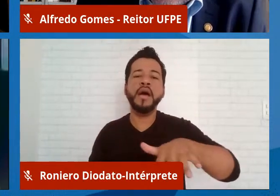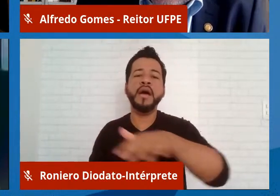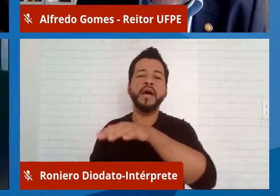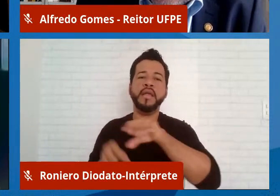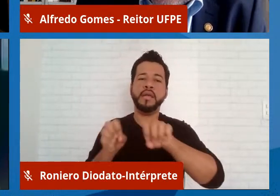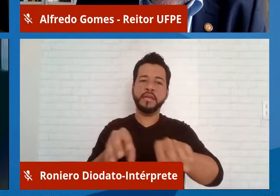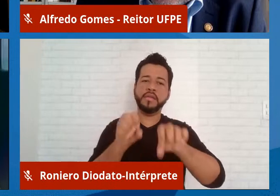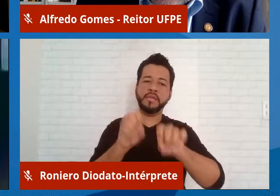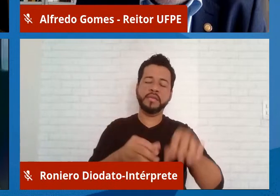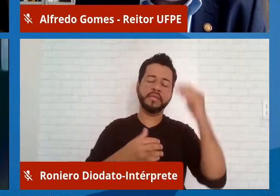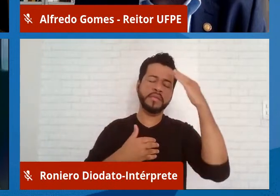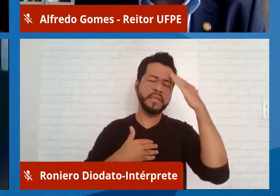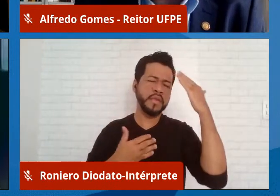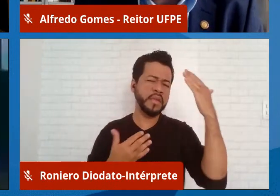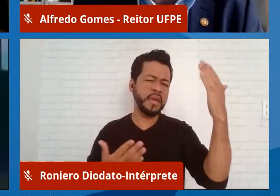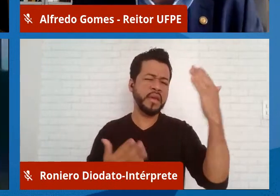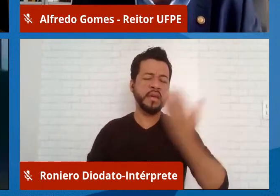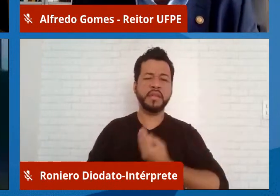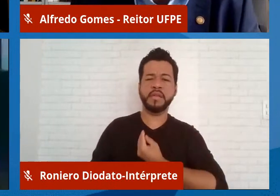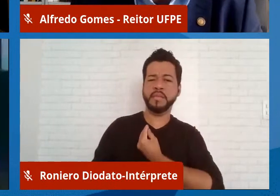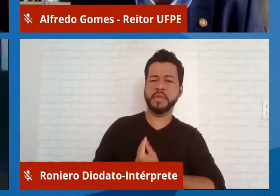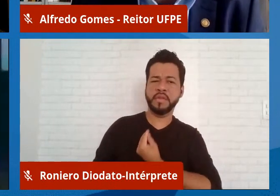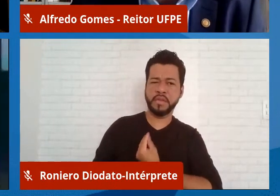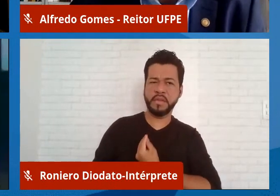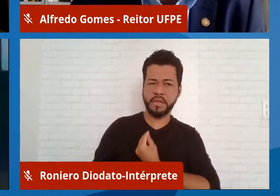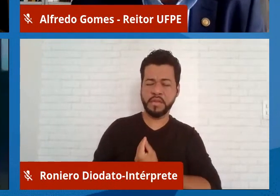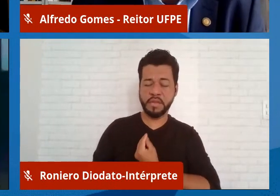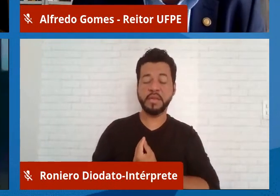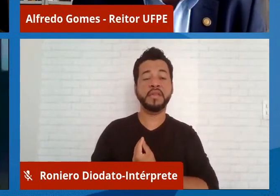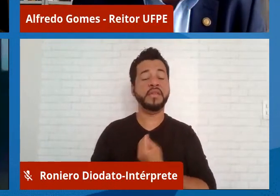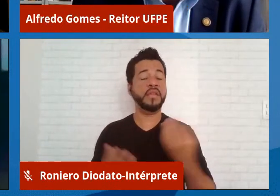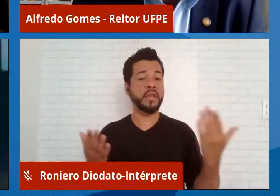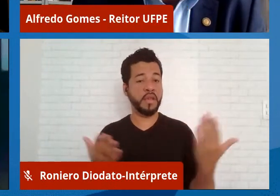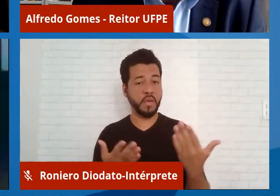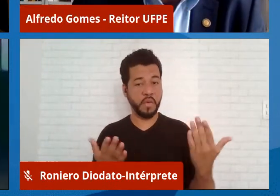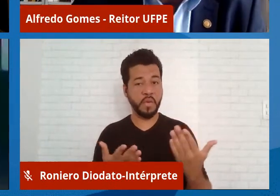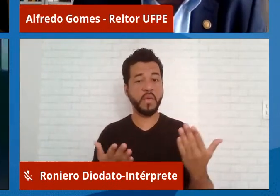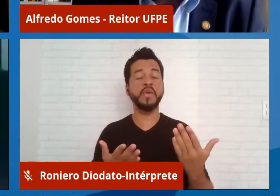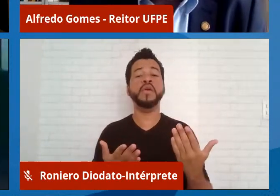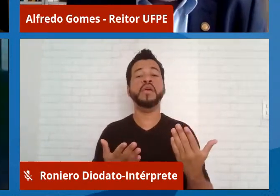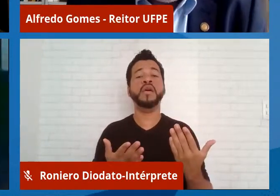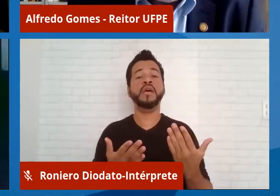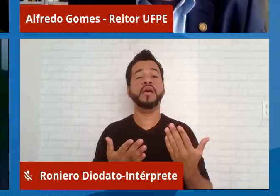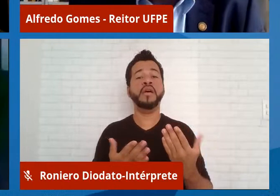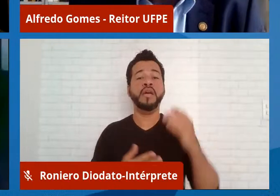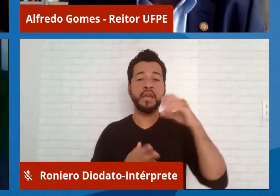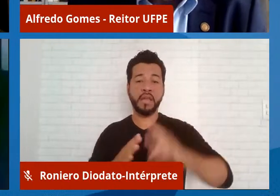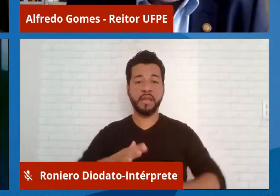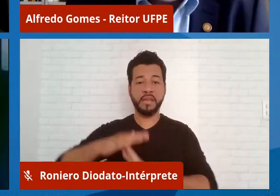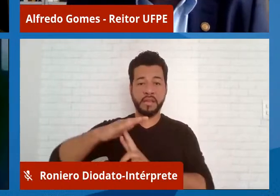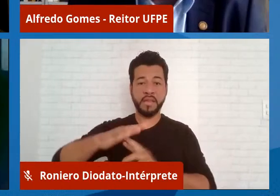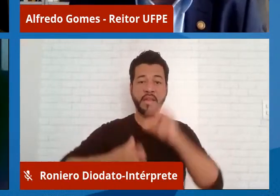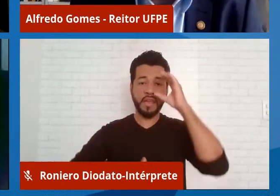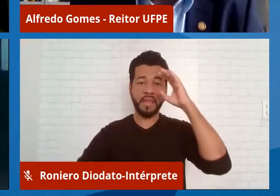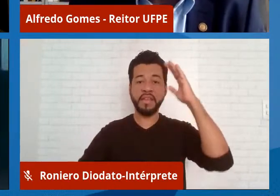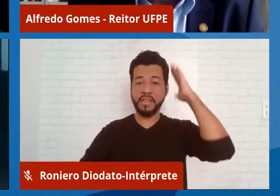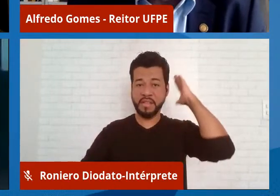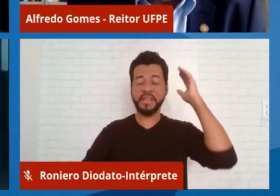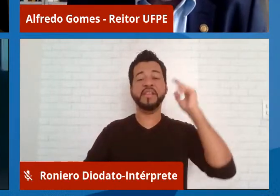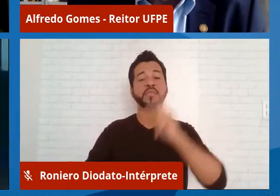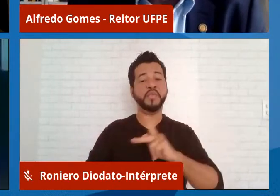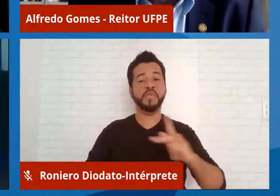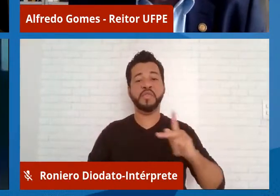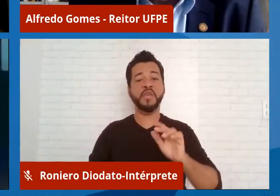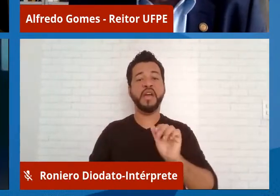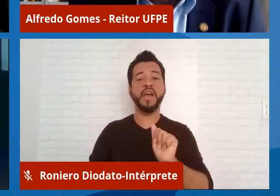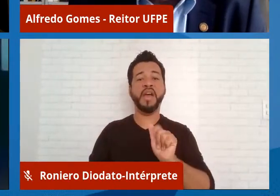muito obrigada pela presença de todos e gostaria de passar a palavra, então, para o nosso reitor da UFPE, professor Pedro